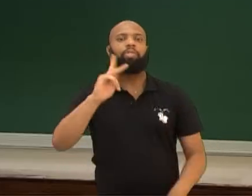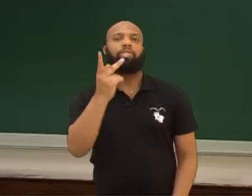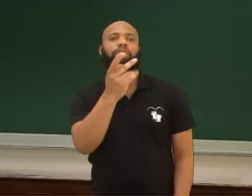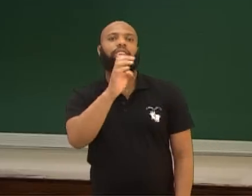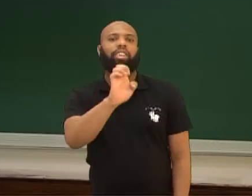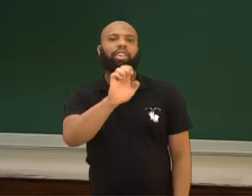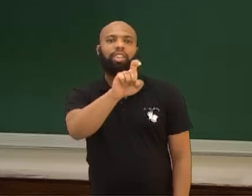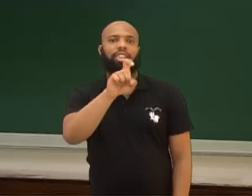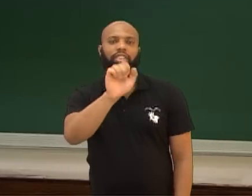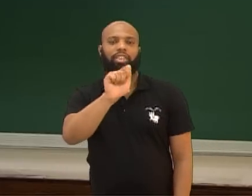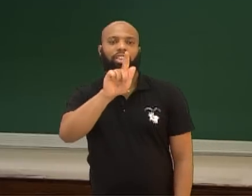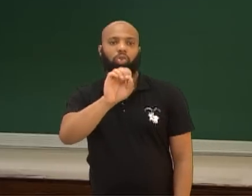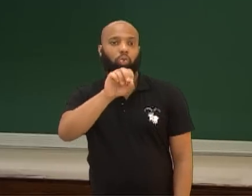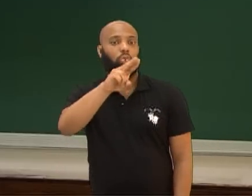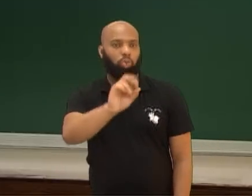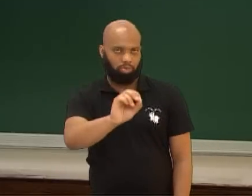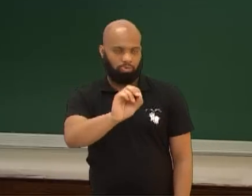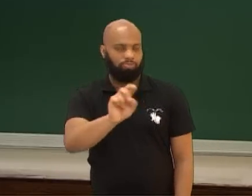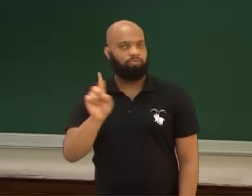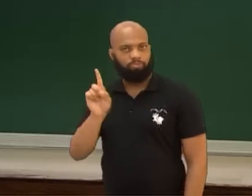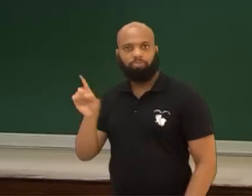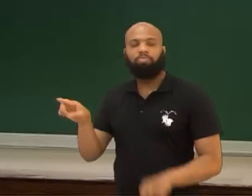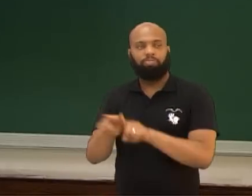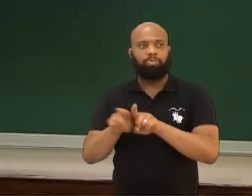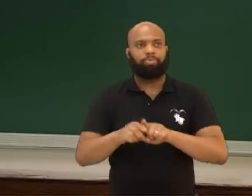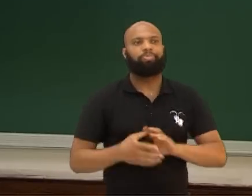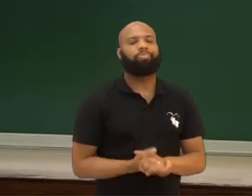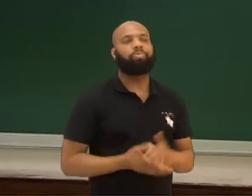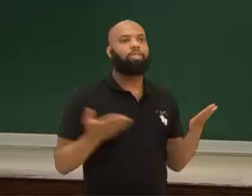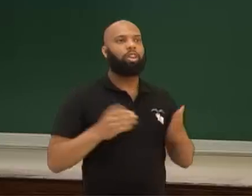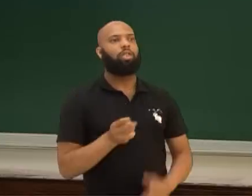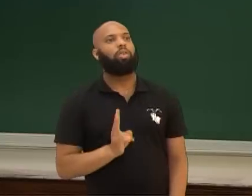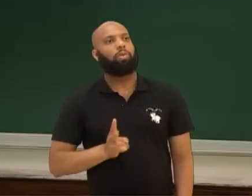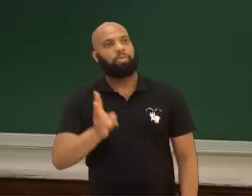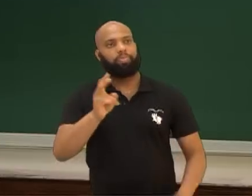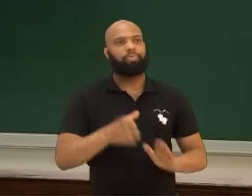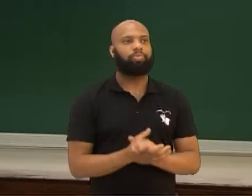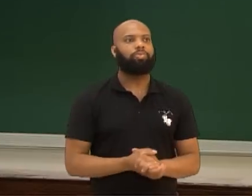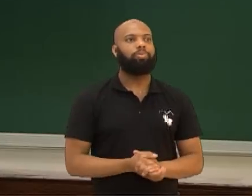hexágono regular, esse é o nome dele, tá bom? Então continuando lá.